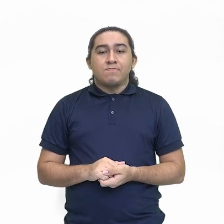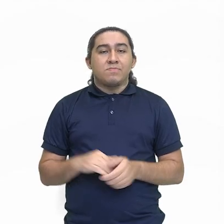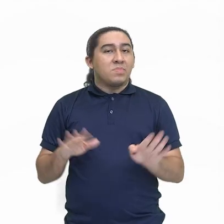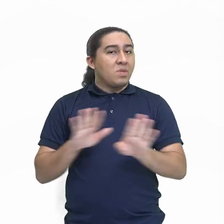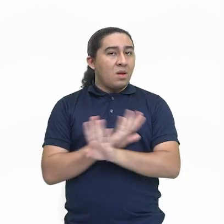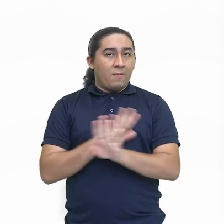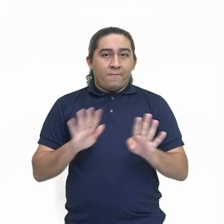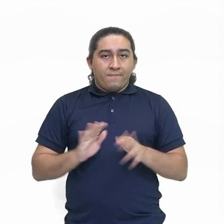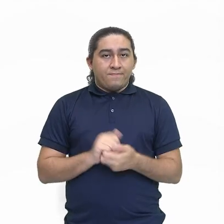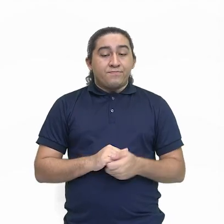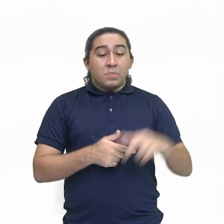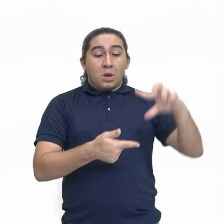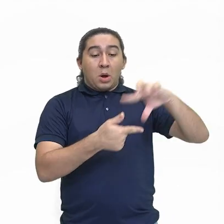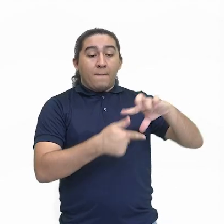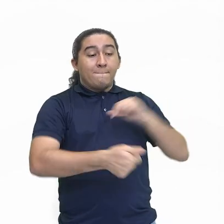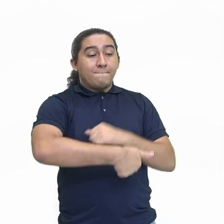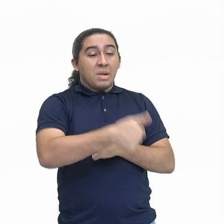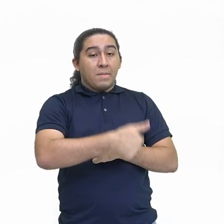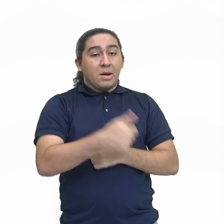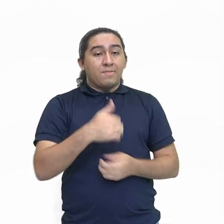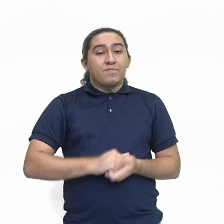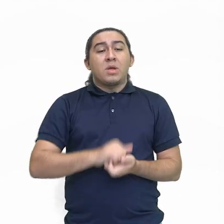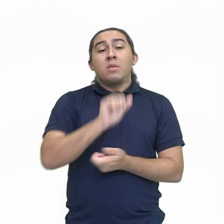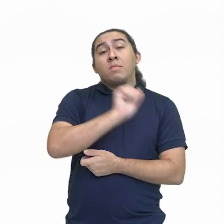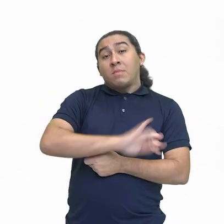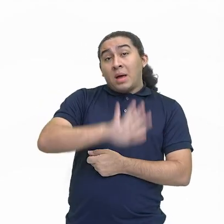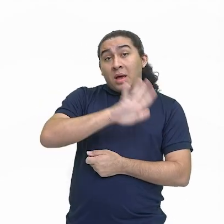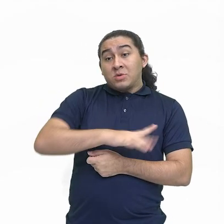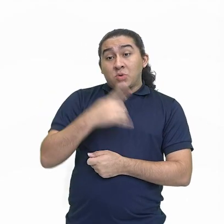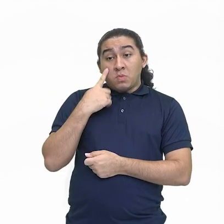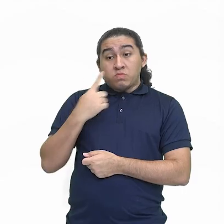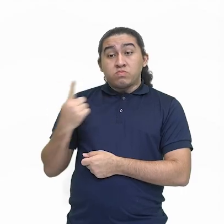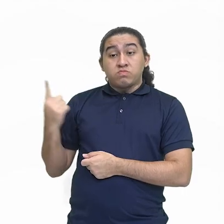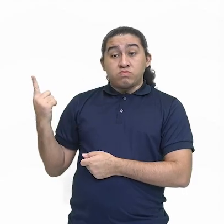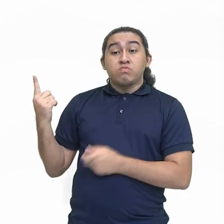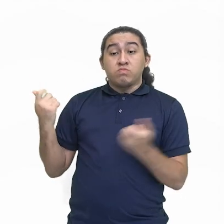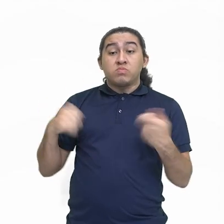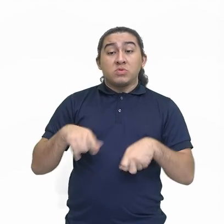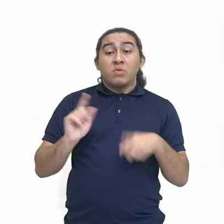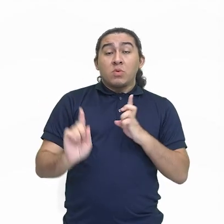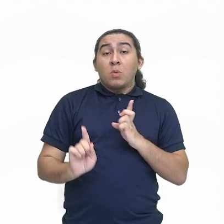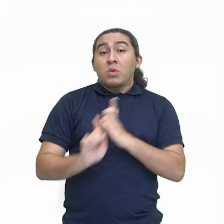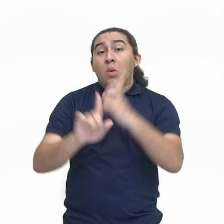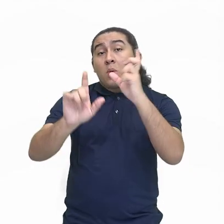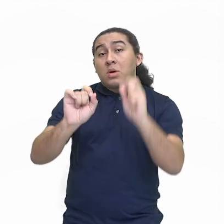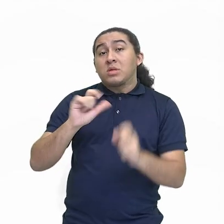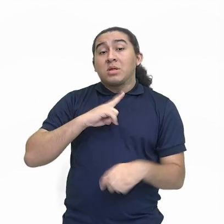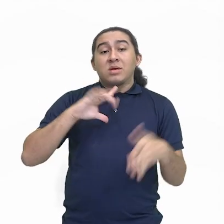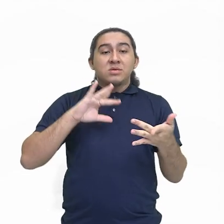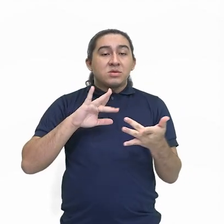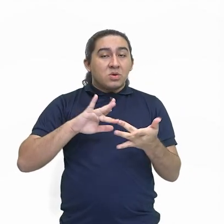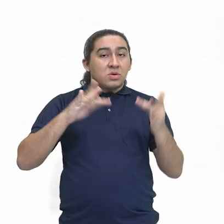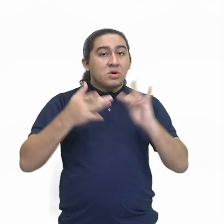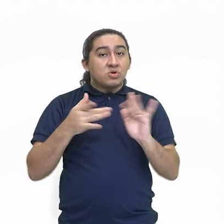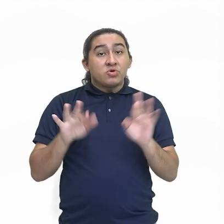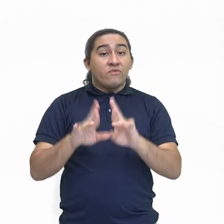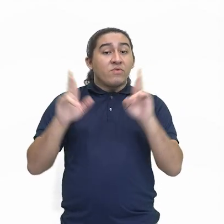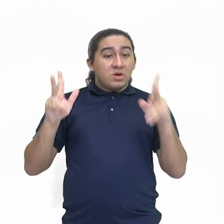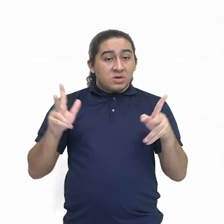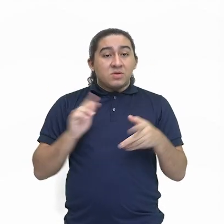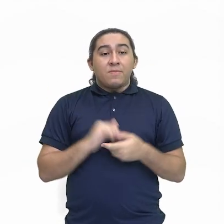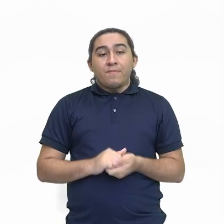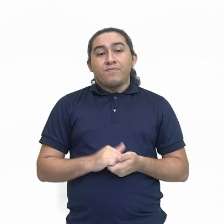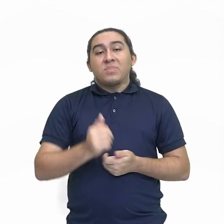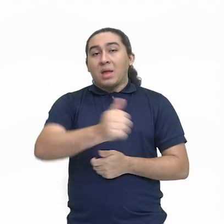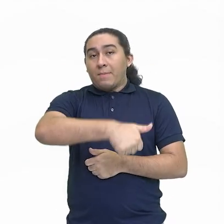no primeiro, né? Pela imagem, dá para identificar já que tem sentidos diversos.